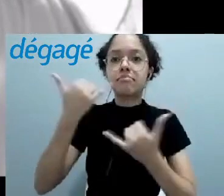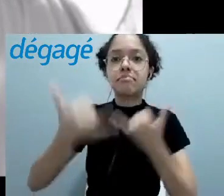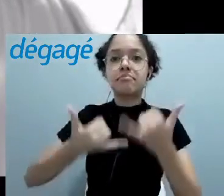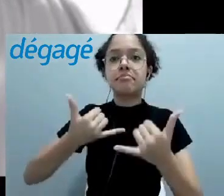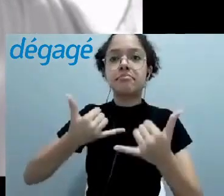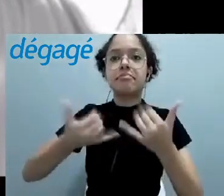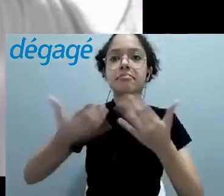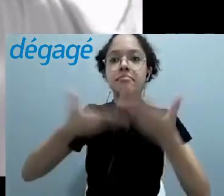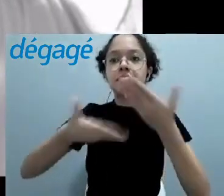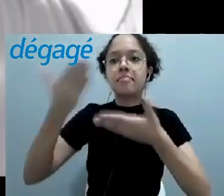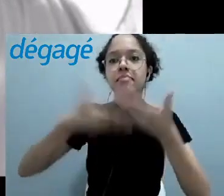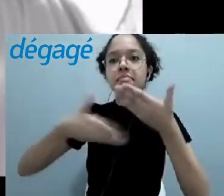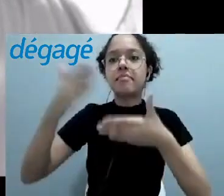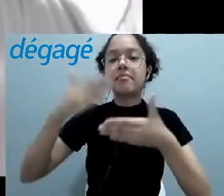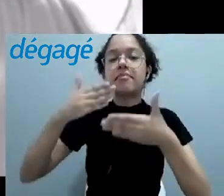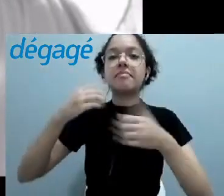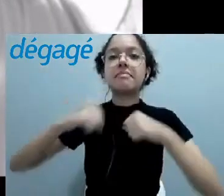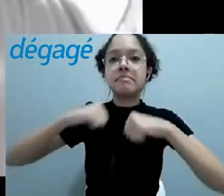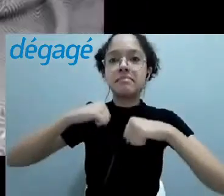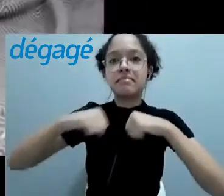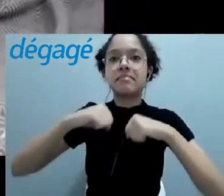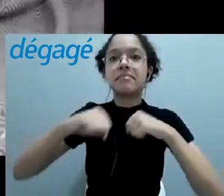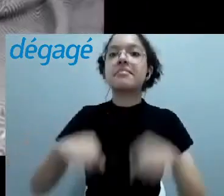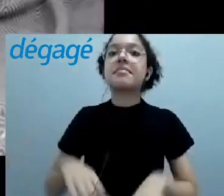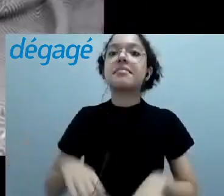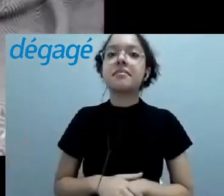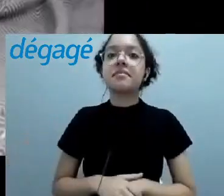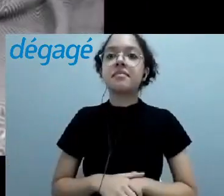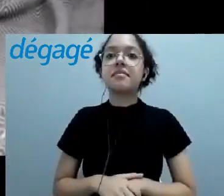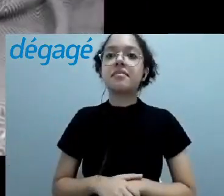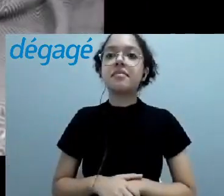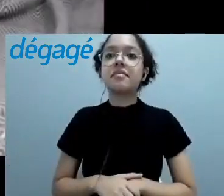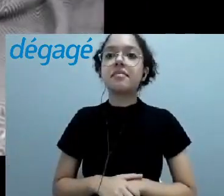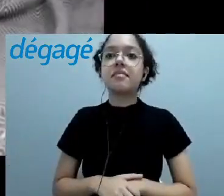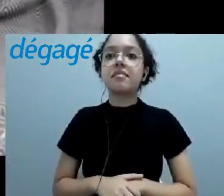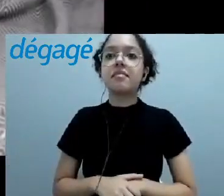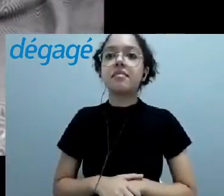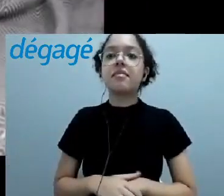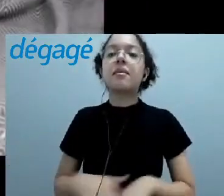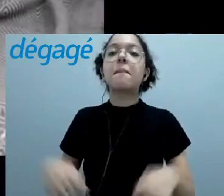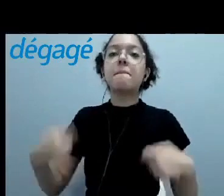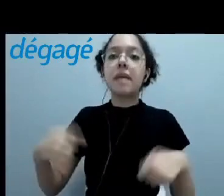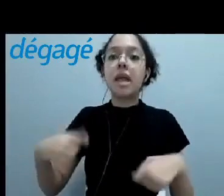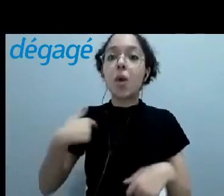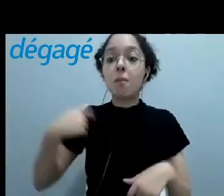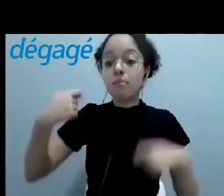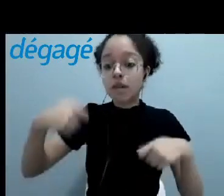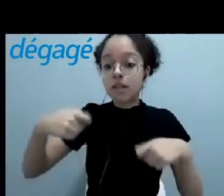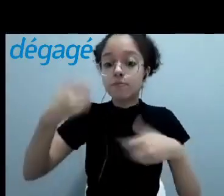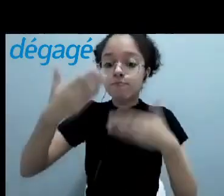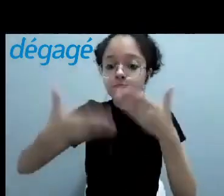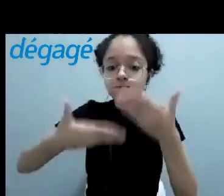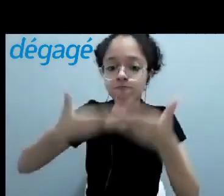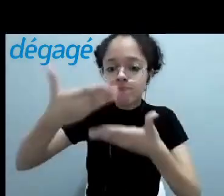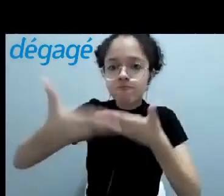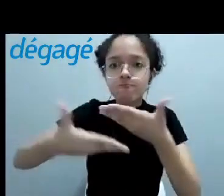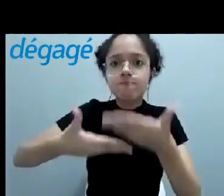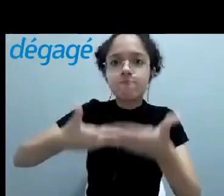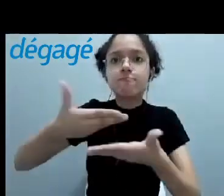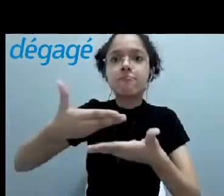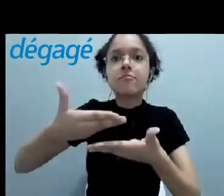aí ficou uma situação tão assim, gente, eu preciso desenvolver isso, né? Eu vi que o teatro tinha uma força muito